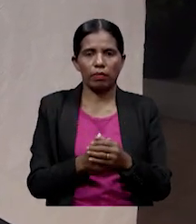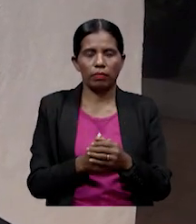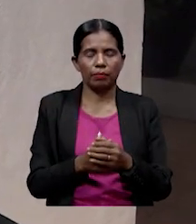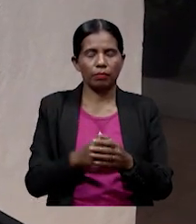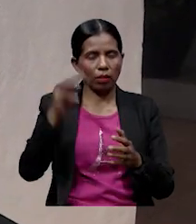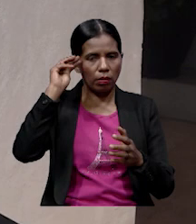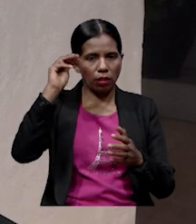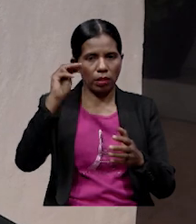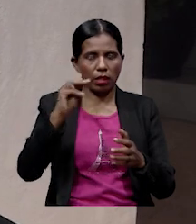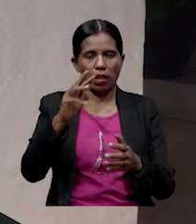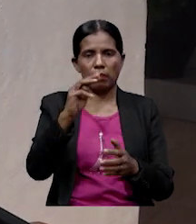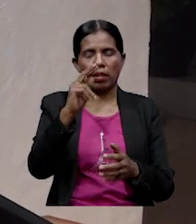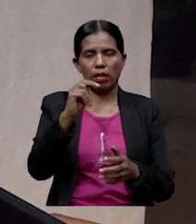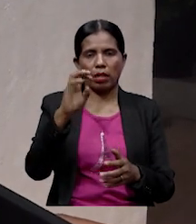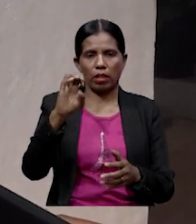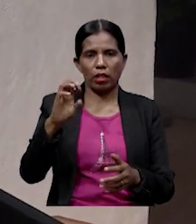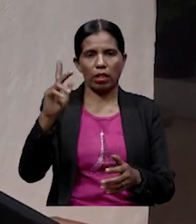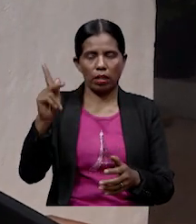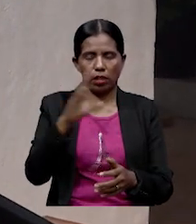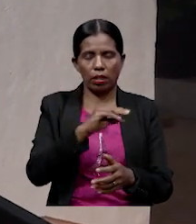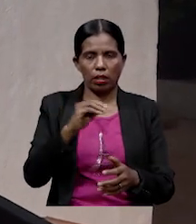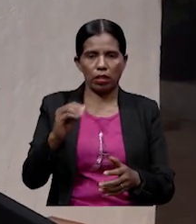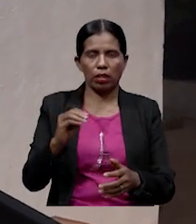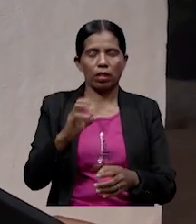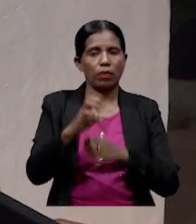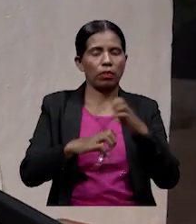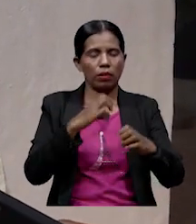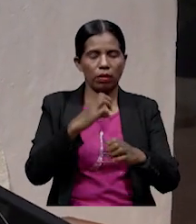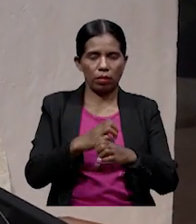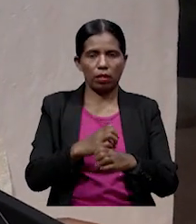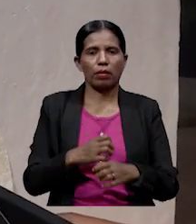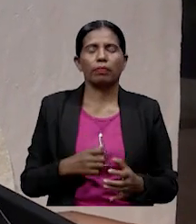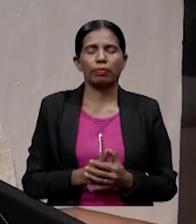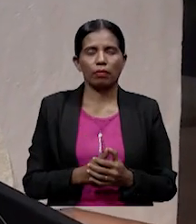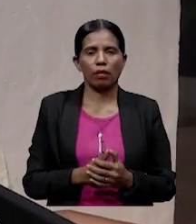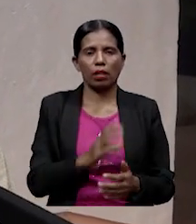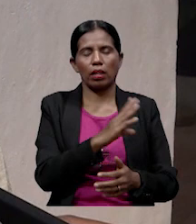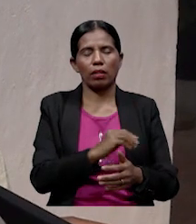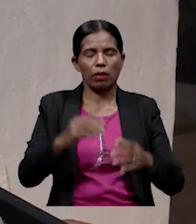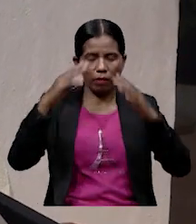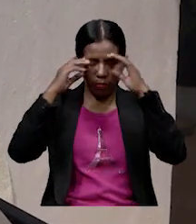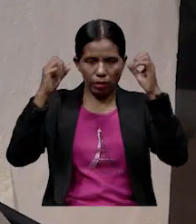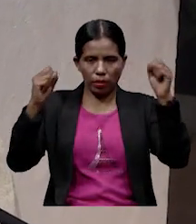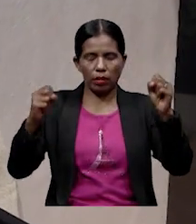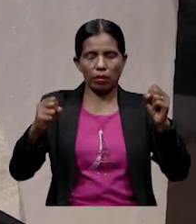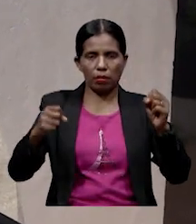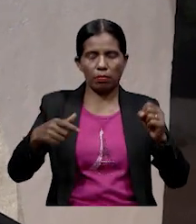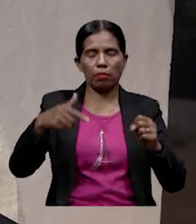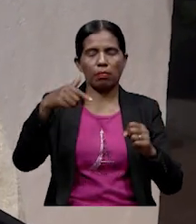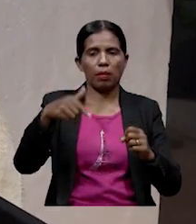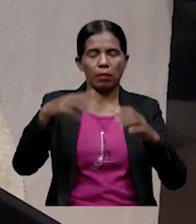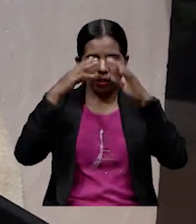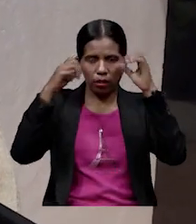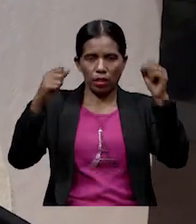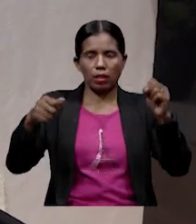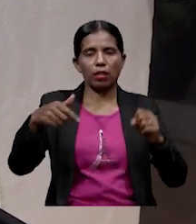negócio estrangeiro e a União Europeia, nomos presidente para G7 mais, né, organização